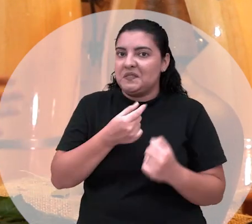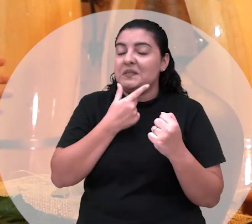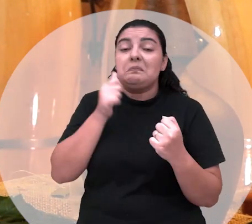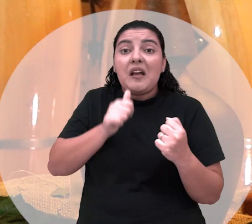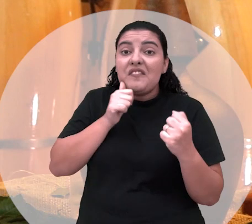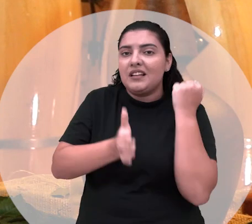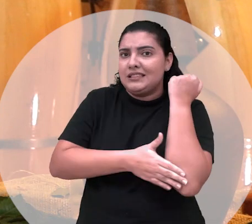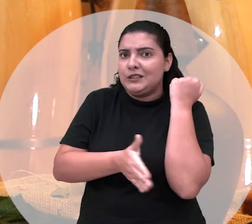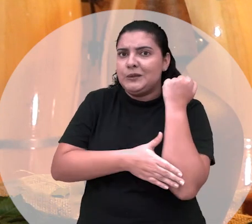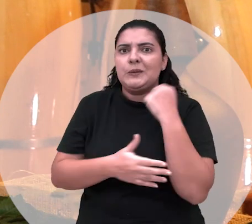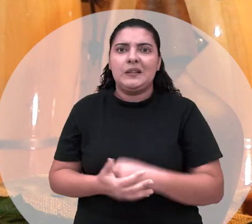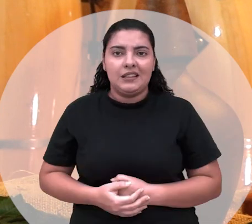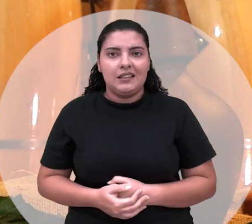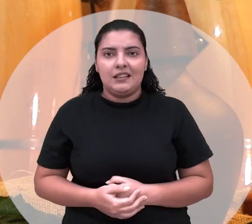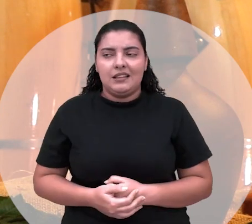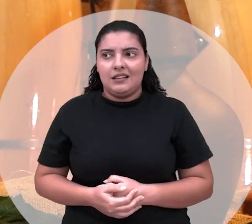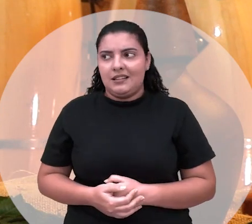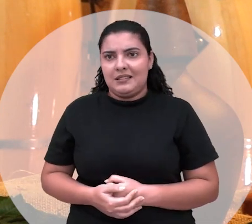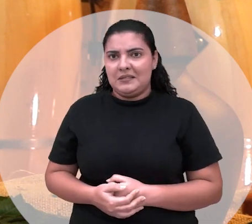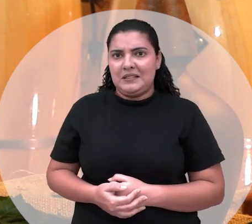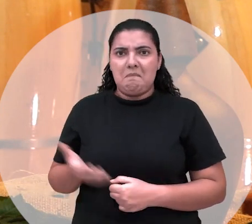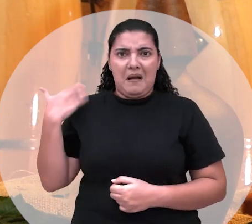isso no meu tempo não existia quando era bebê só não fazia isso comigo